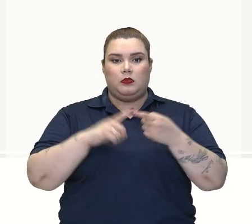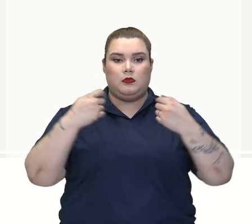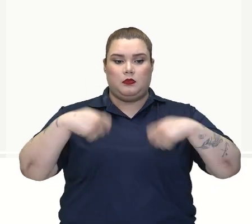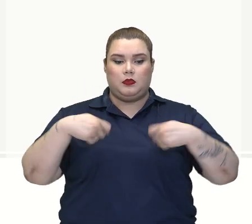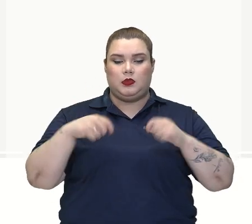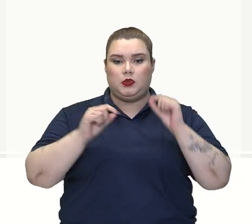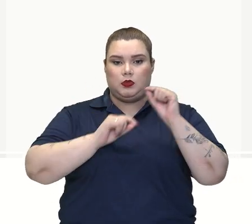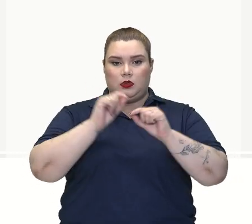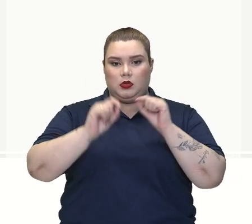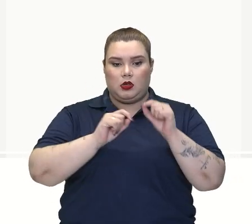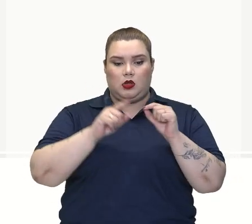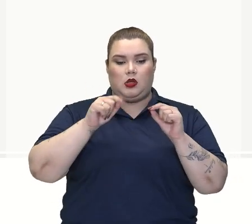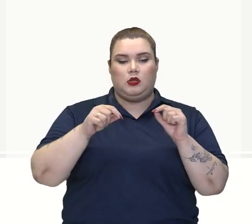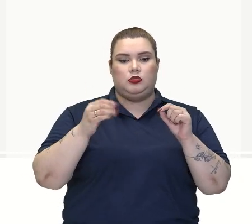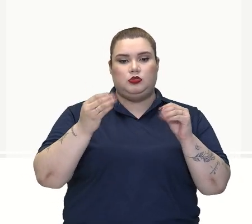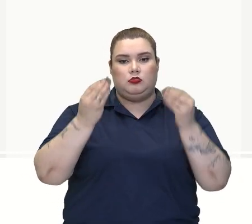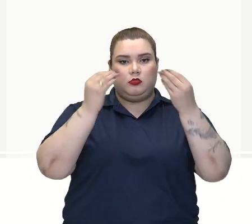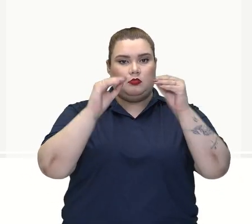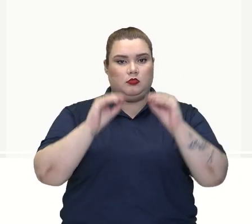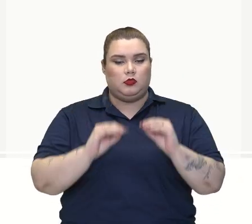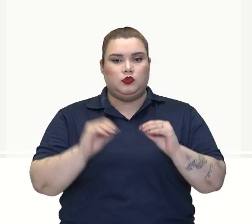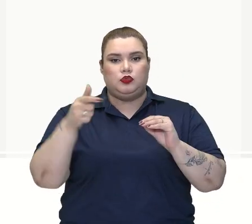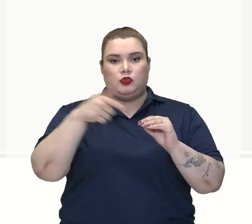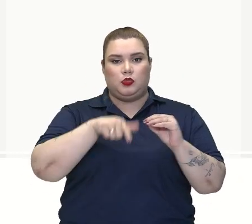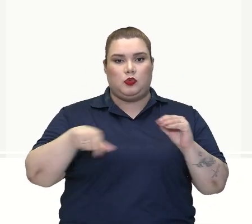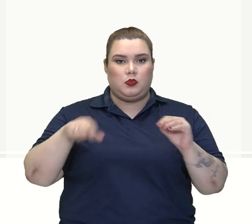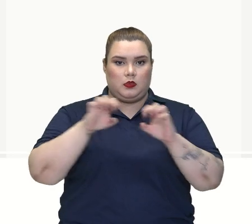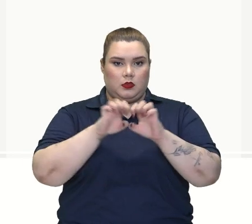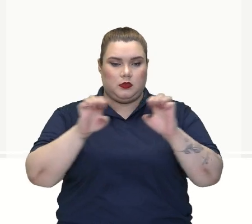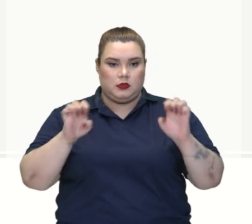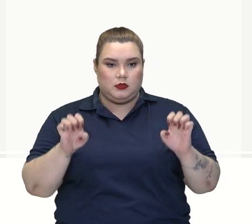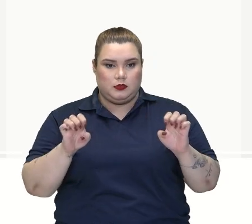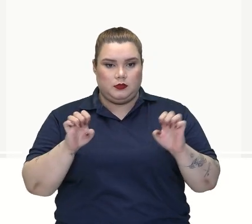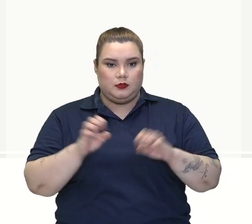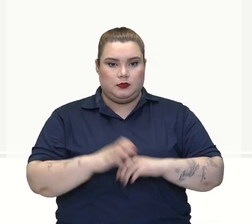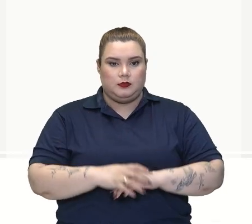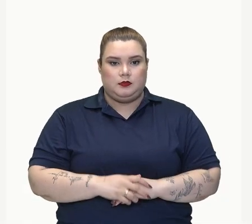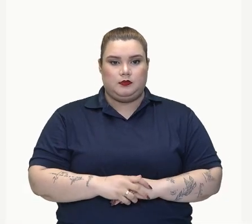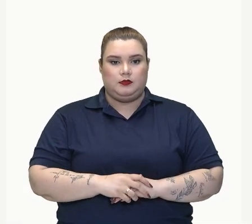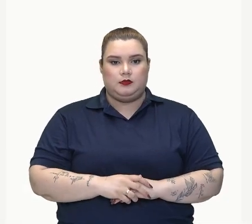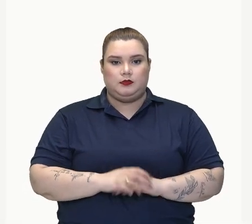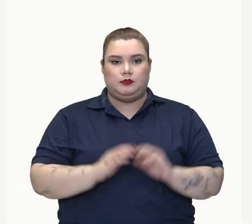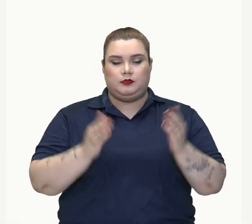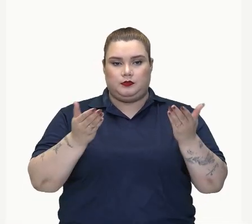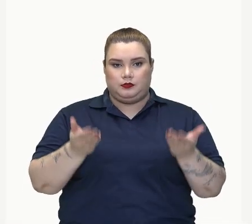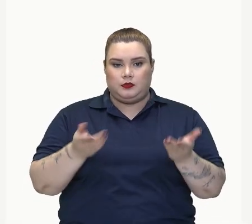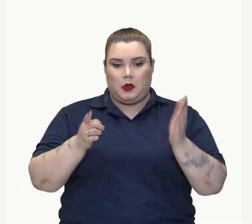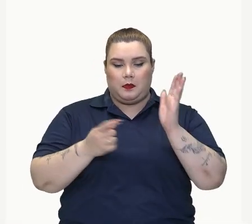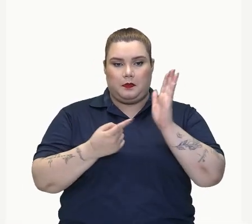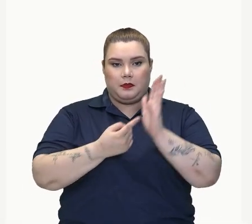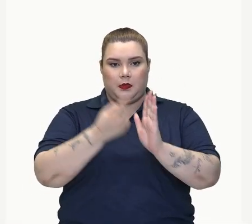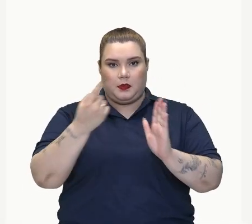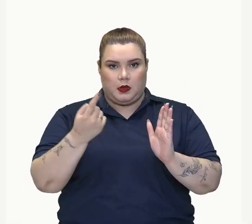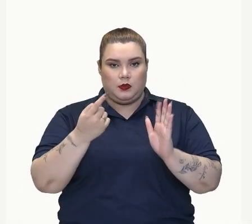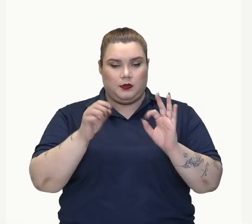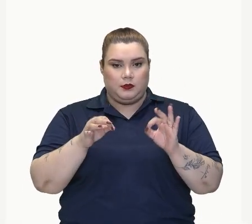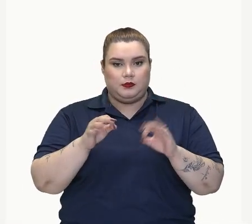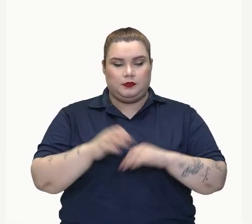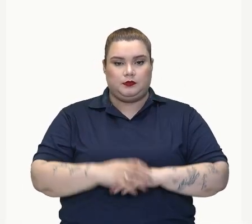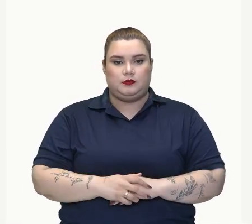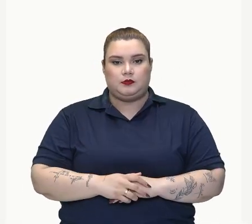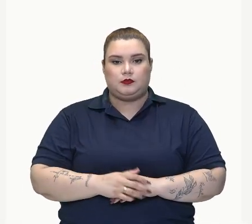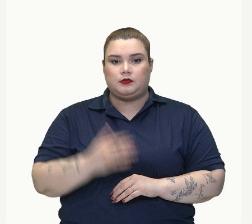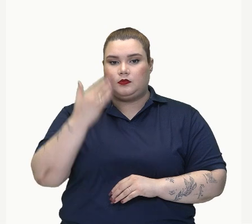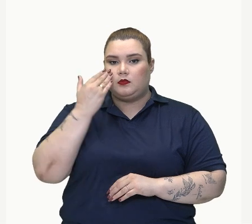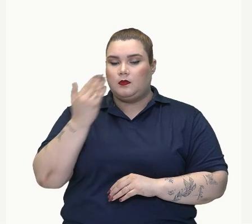é reescrever a nossa equação, tá? E é isso que a gente fez, então, como primeira etapa, tá? Como está descrito